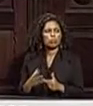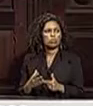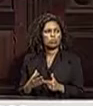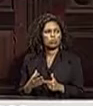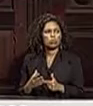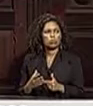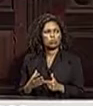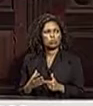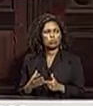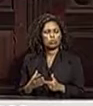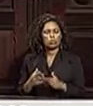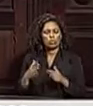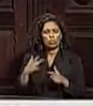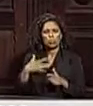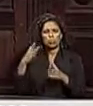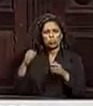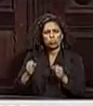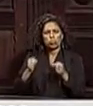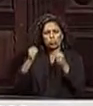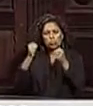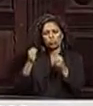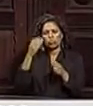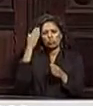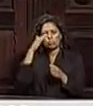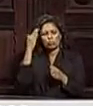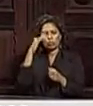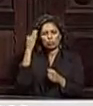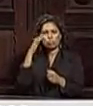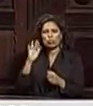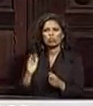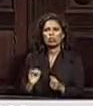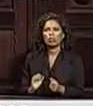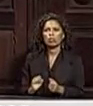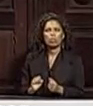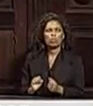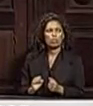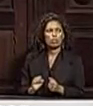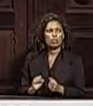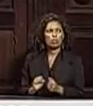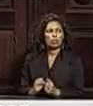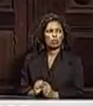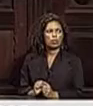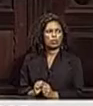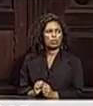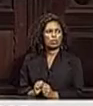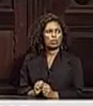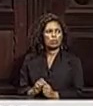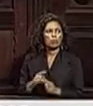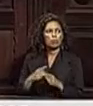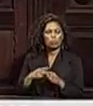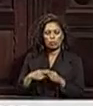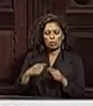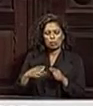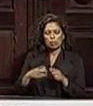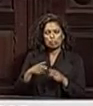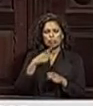e tentar entender e interferir dentro das nossas possibilidades e nossos limites para melhorar as